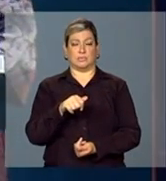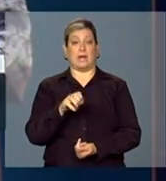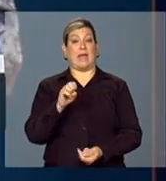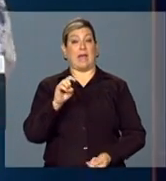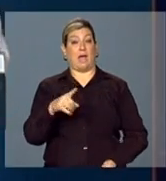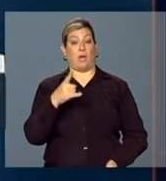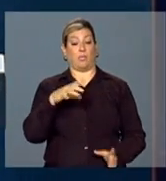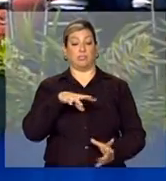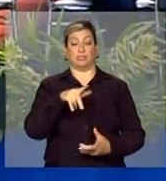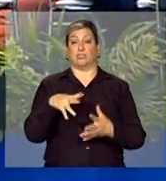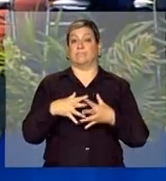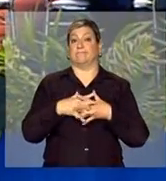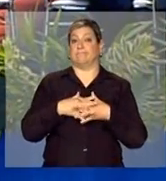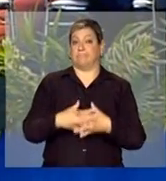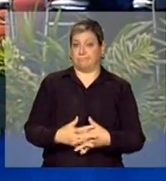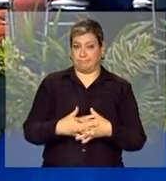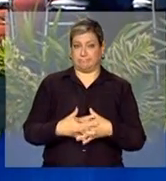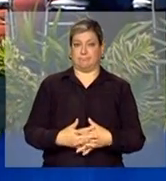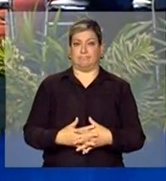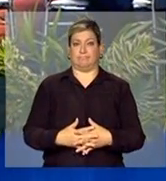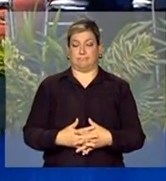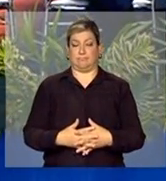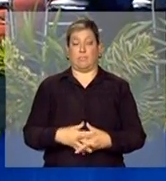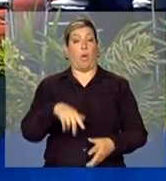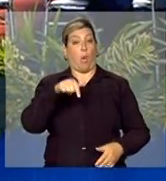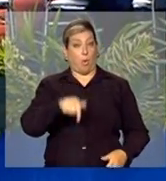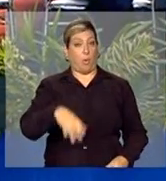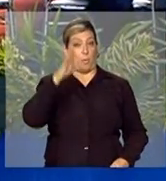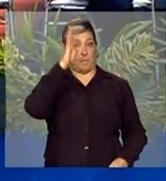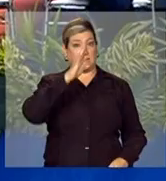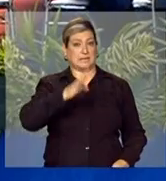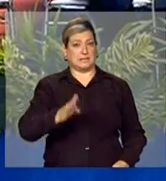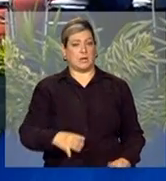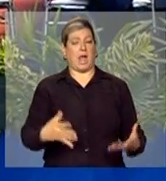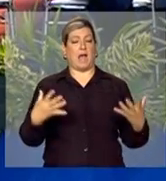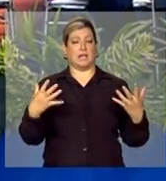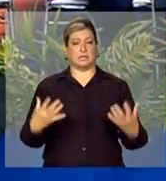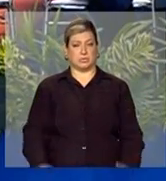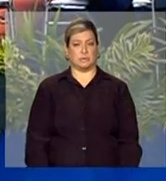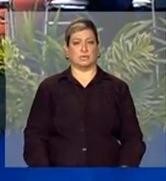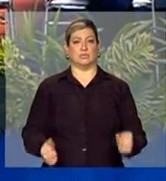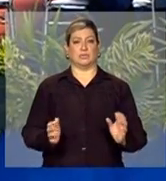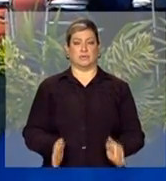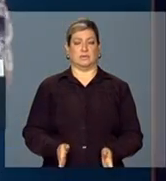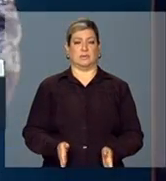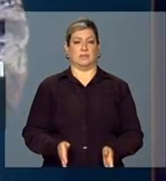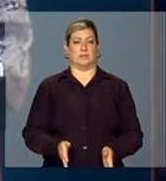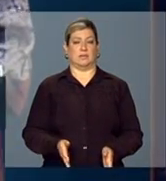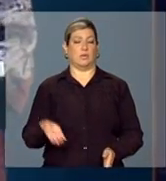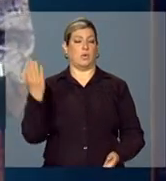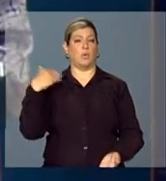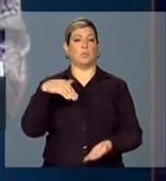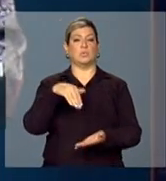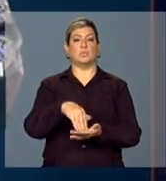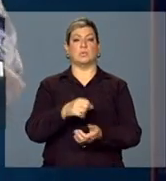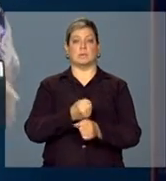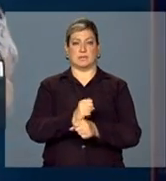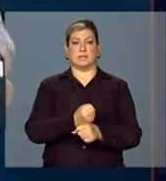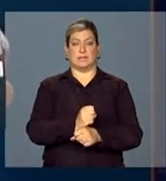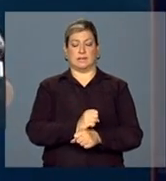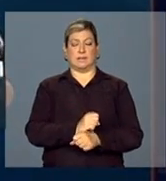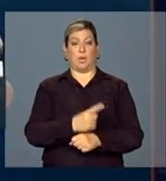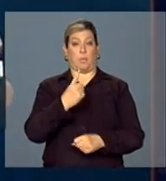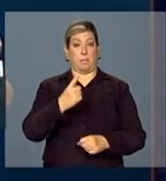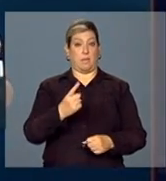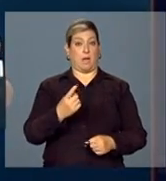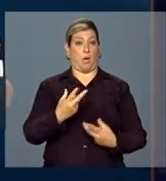mundo complexo. O Brasil assumiu, nos últimos anos, uma